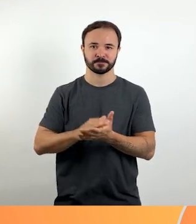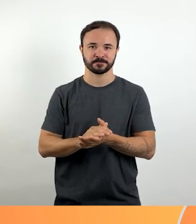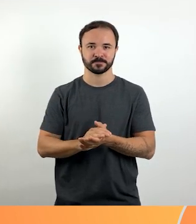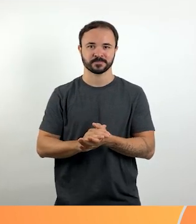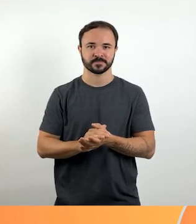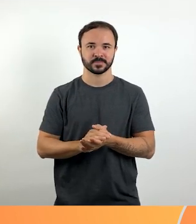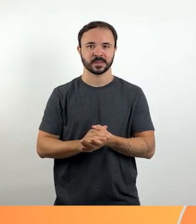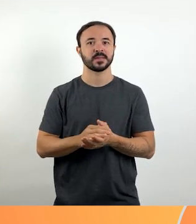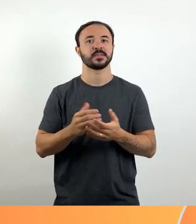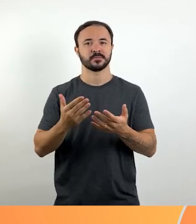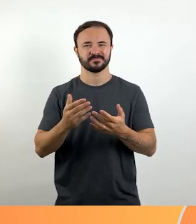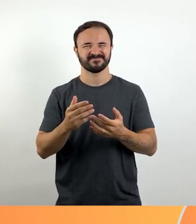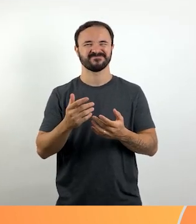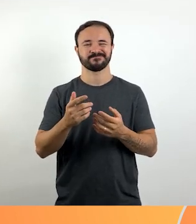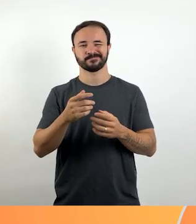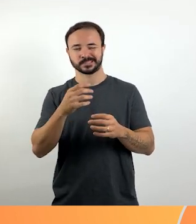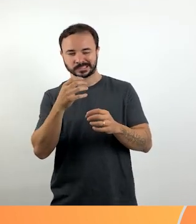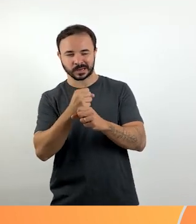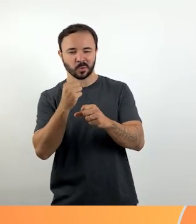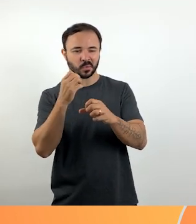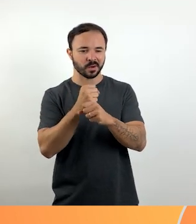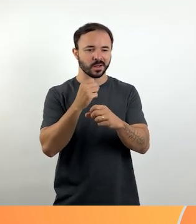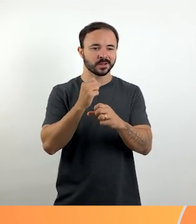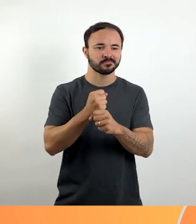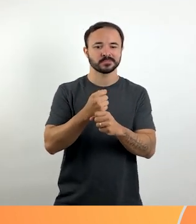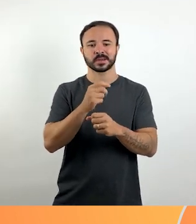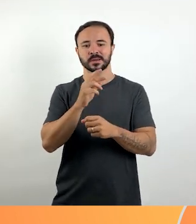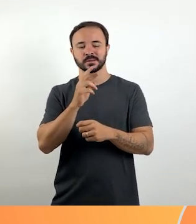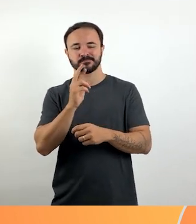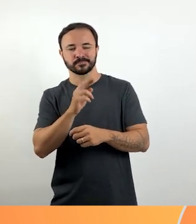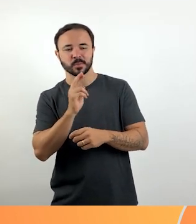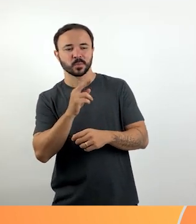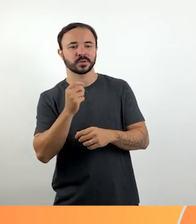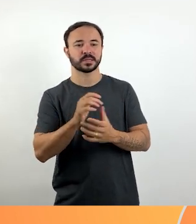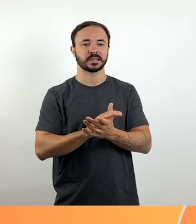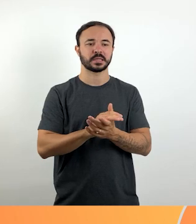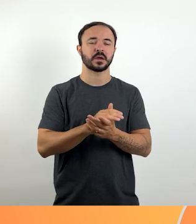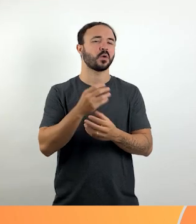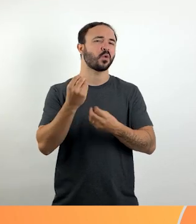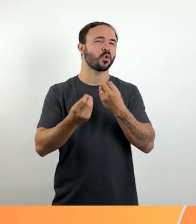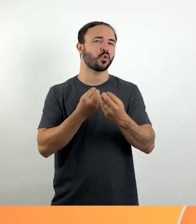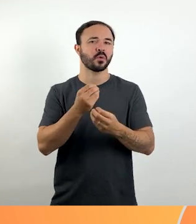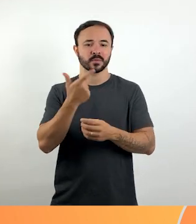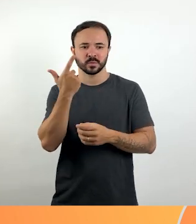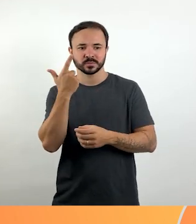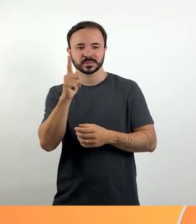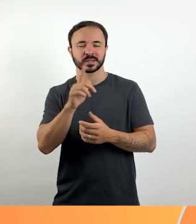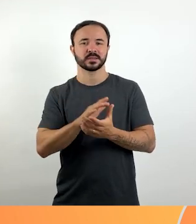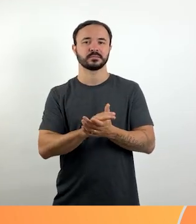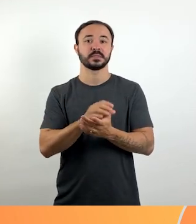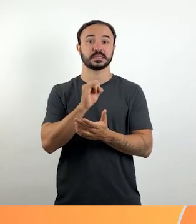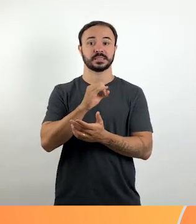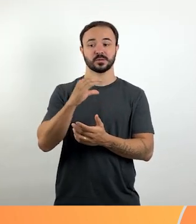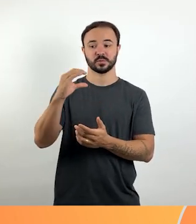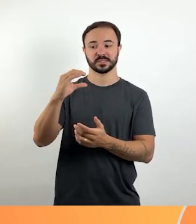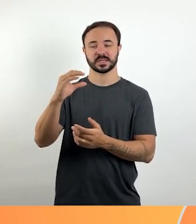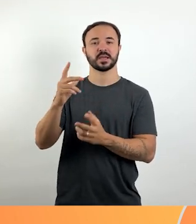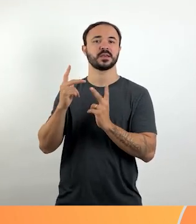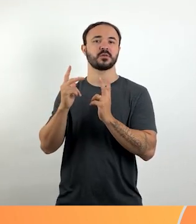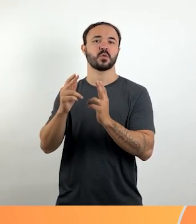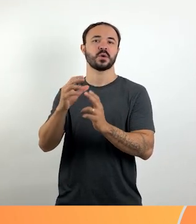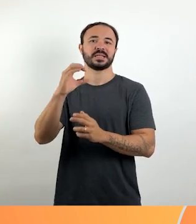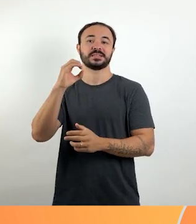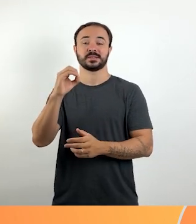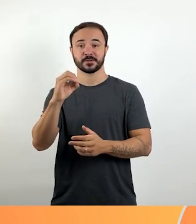sentença ficar certa se C for igual a 0. Né? Então, o que é que a gente conclui com isso? Conclui que os números vão